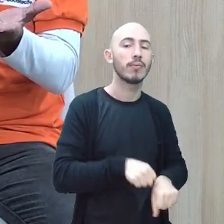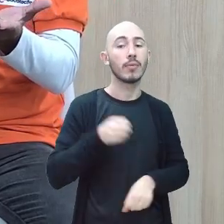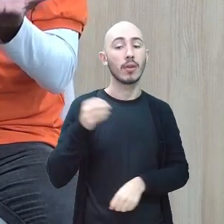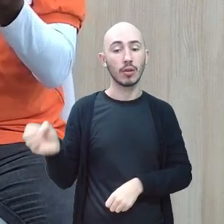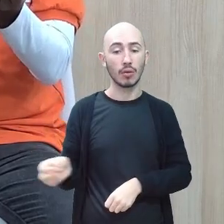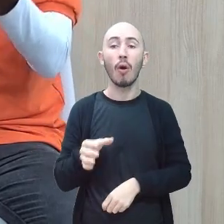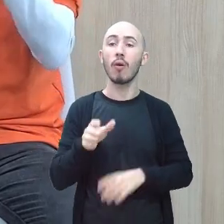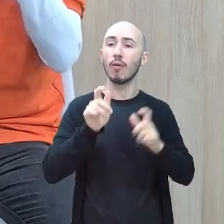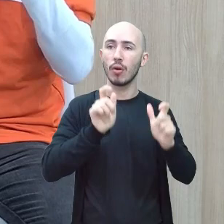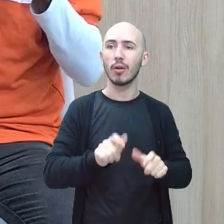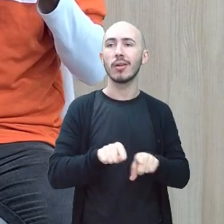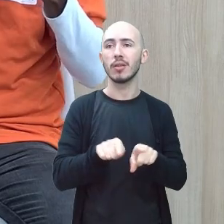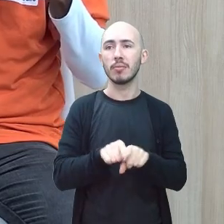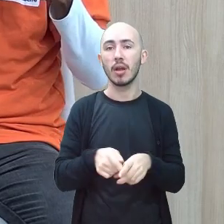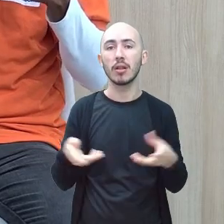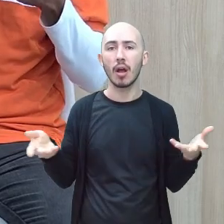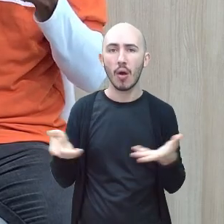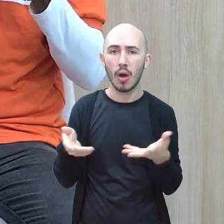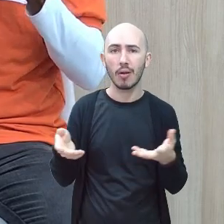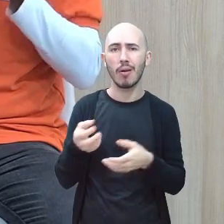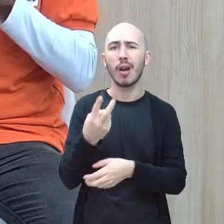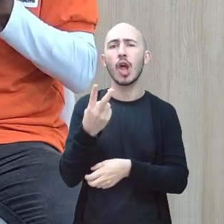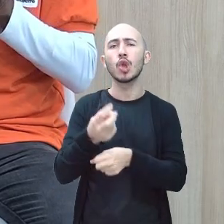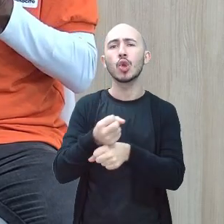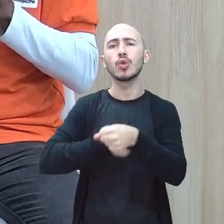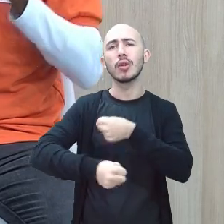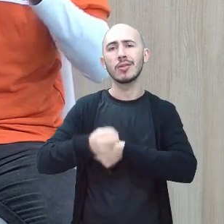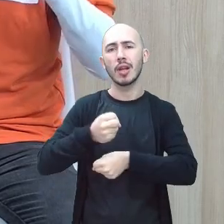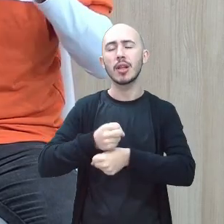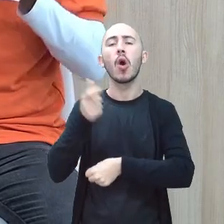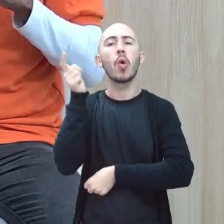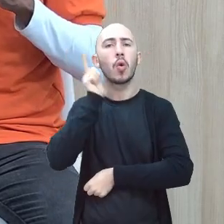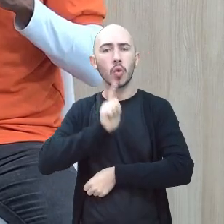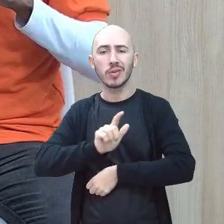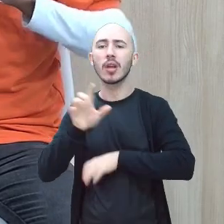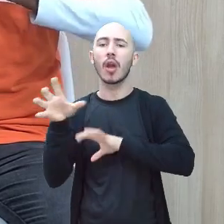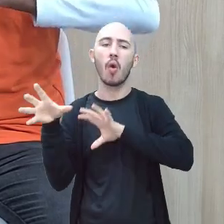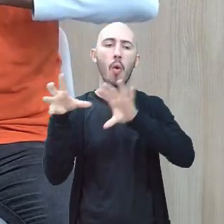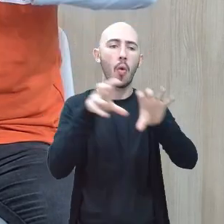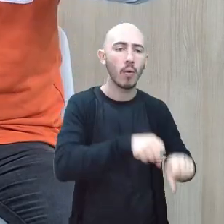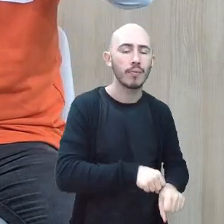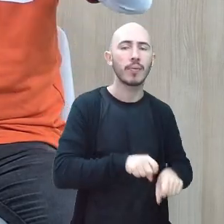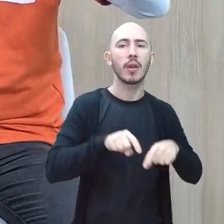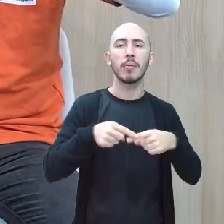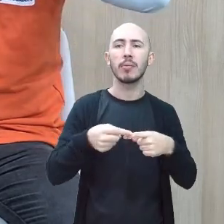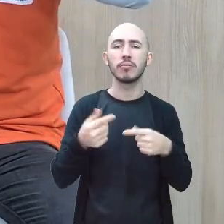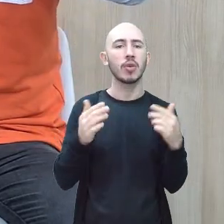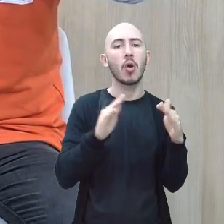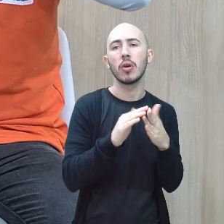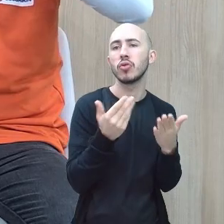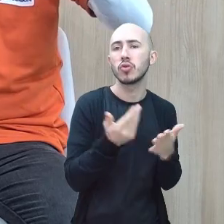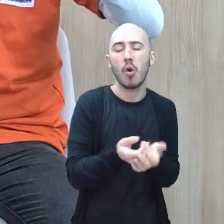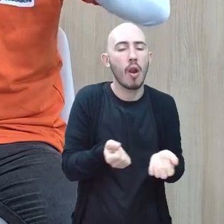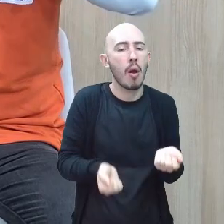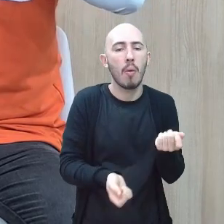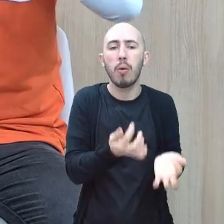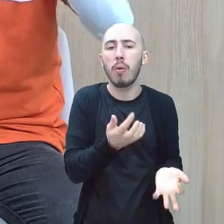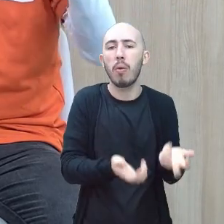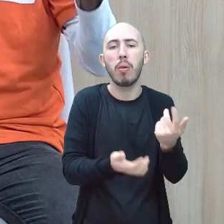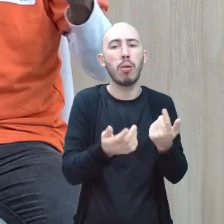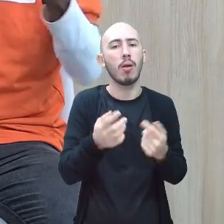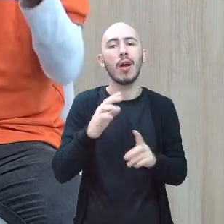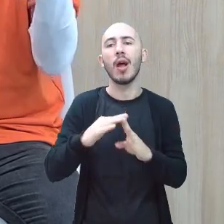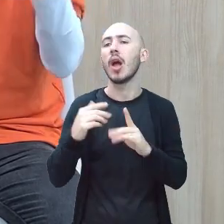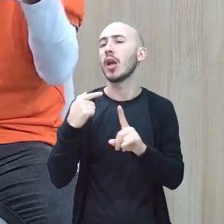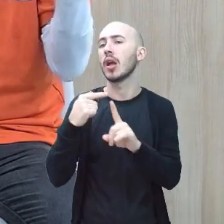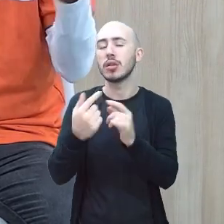colocados lá, ganharam agora, 2 anos atrás, o direito de posse e simplesmente o pessoal incendiou escolas, incendiou igrejas, incendiou o